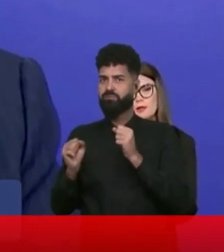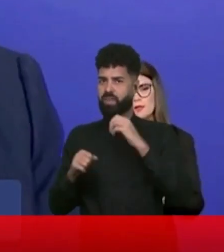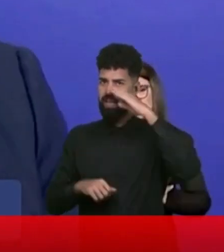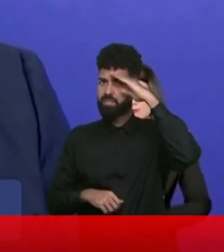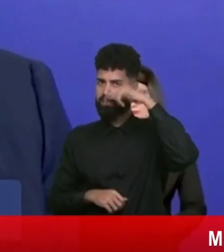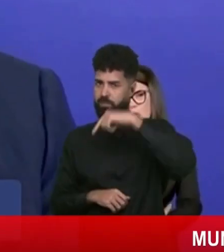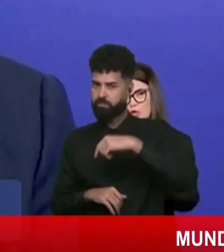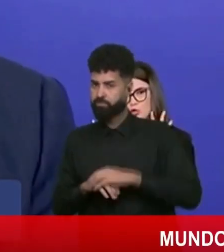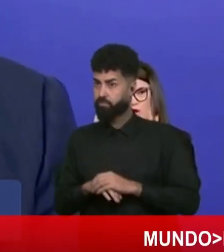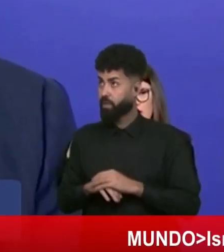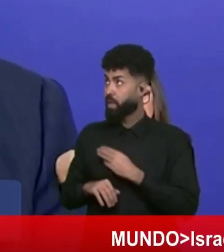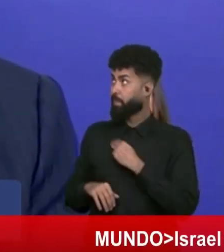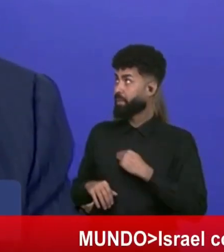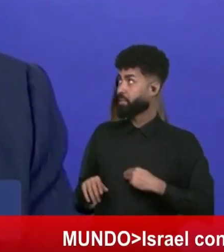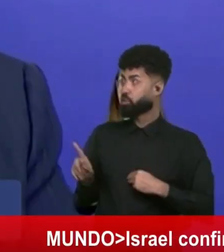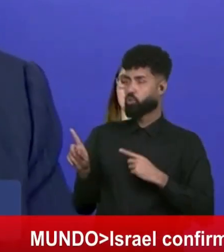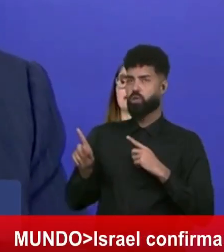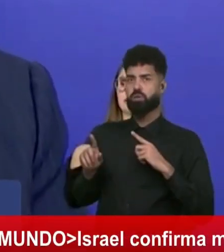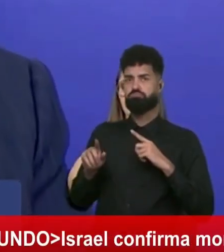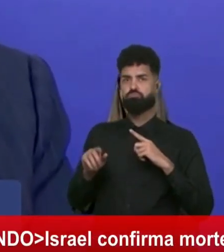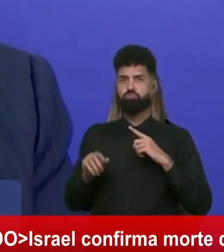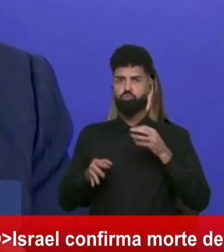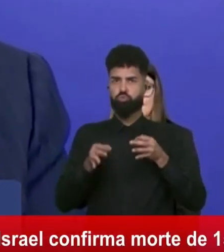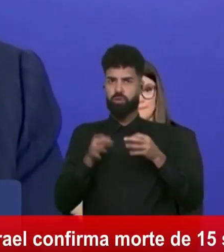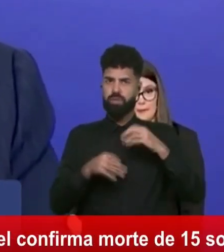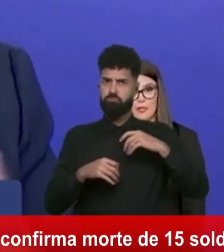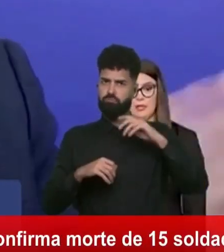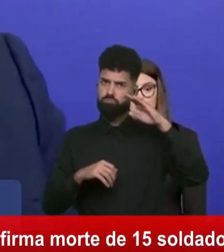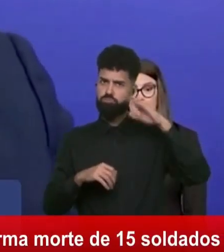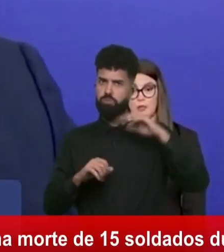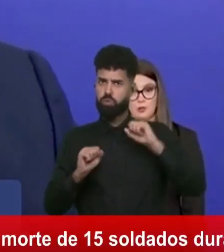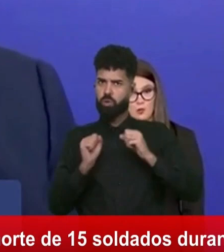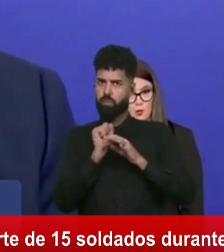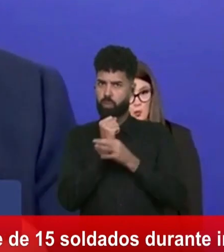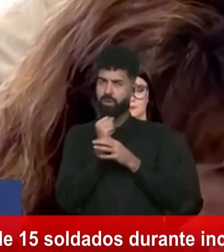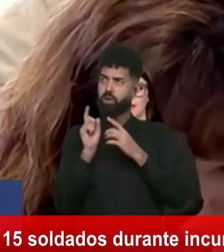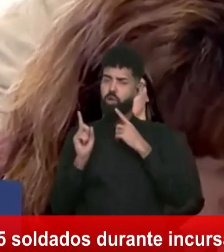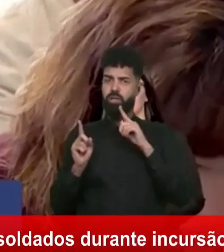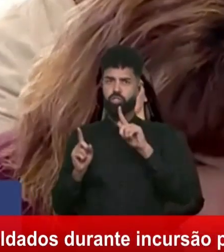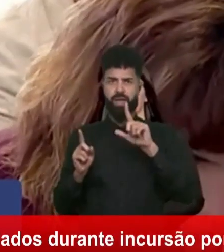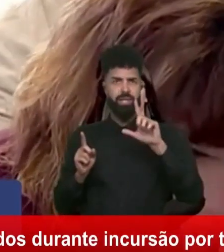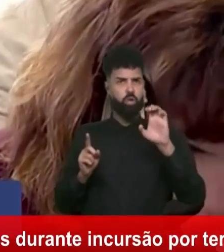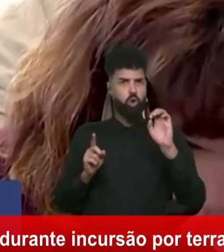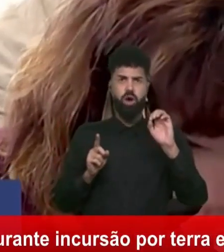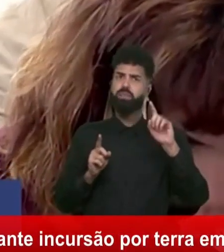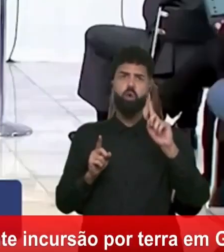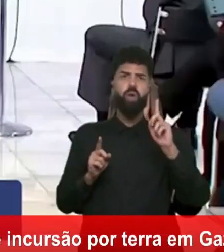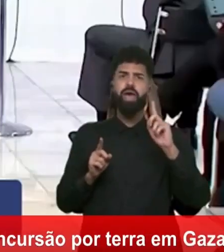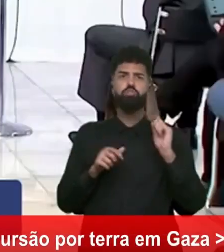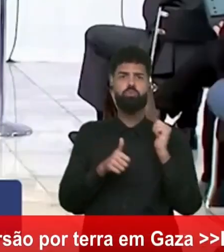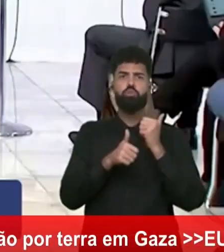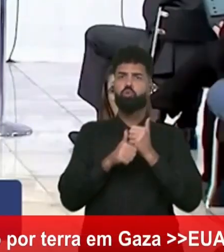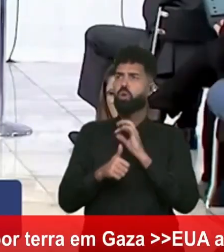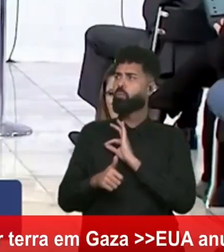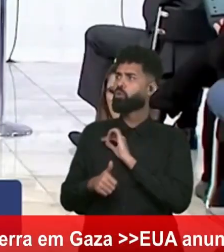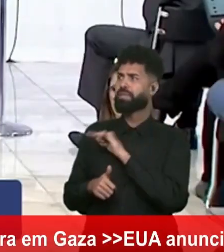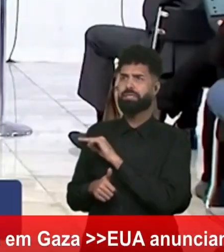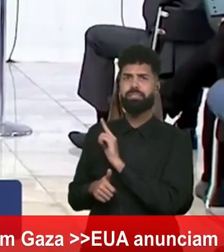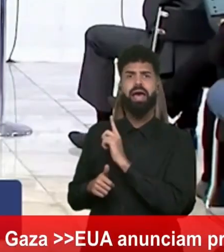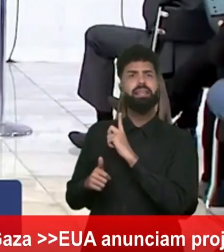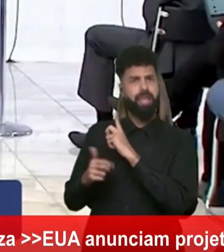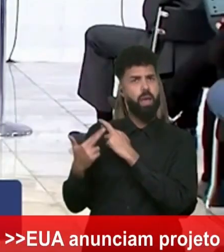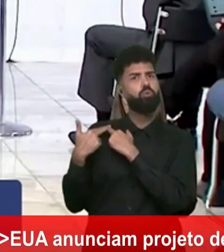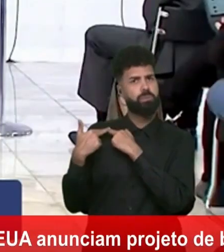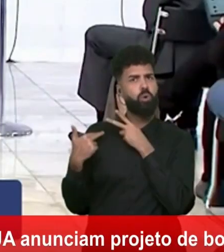Segurança Pública reforçou que a GLO não retira as competências das forças policiais no combate ao crime. Nós não vamos